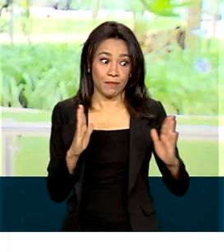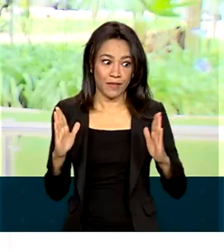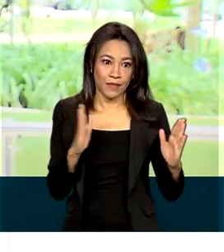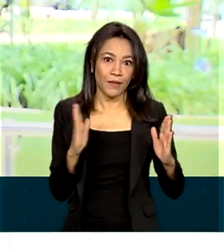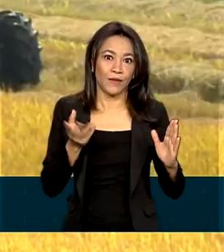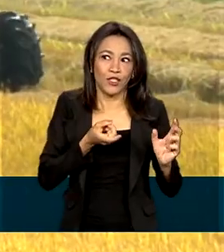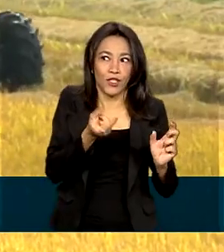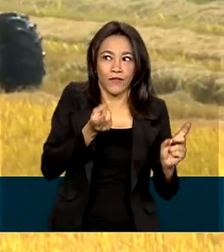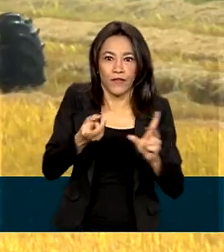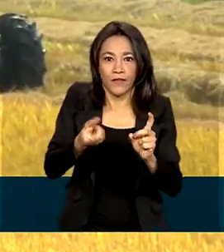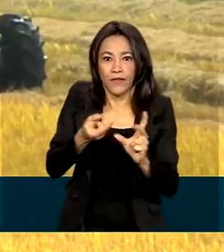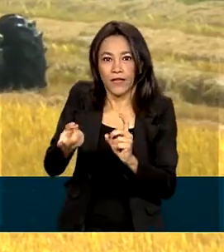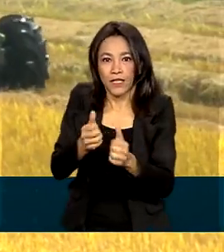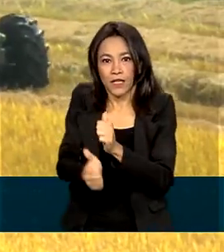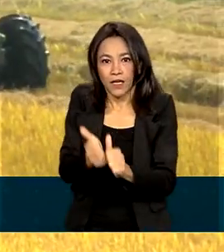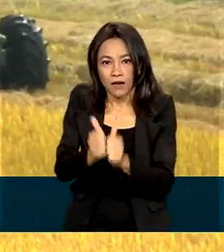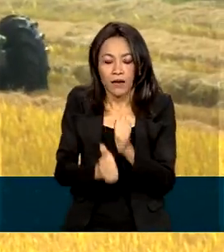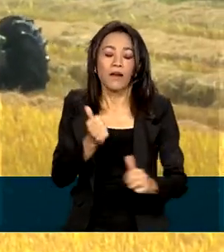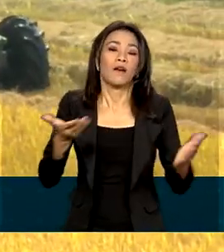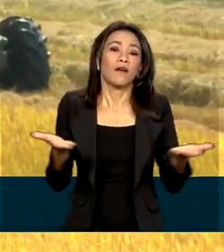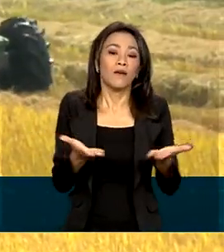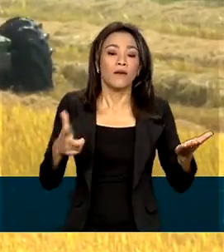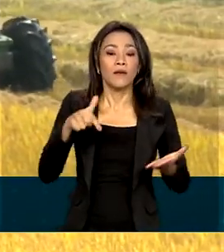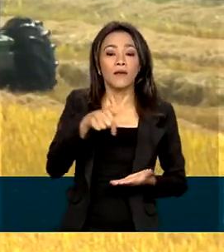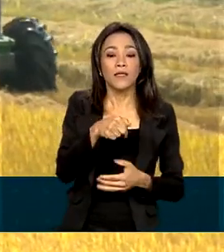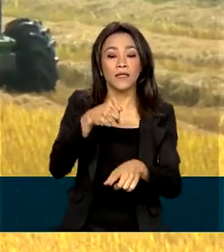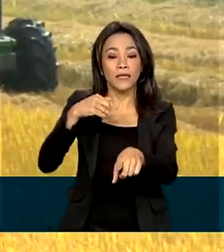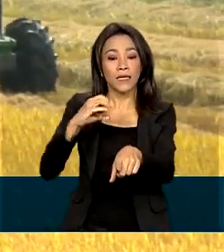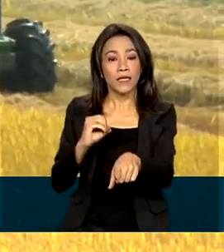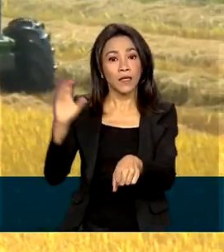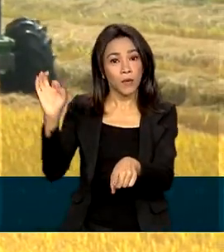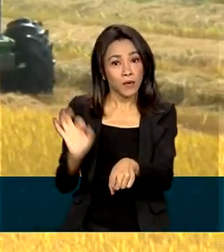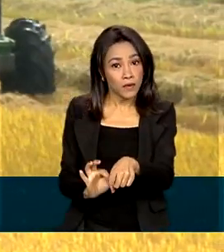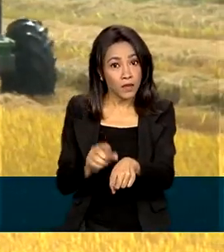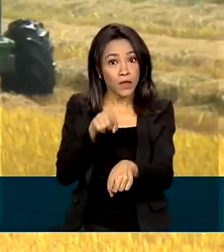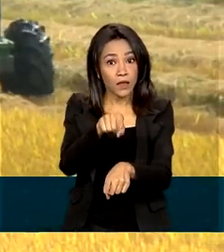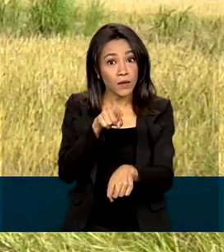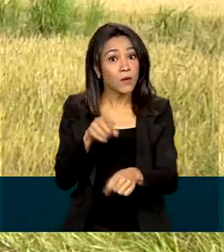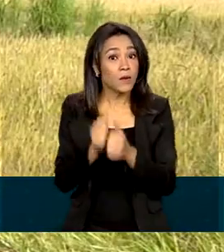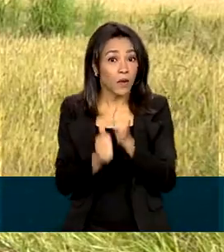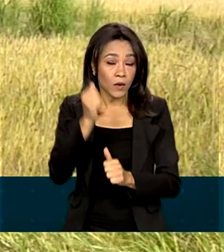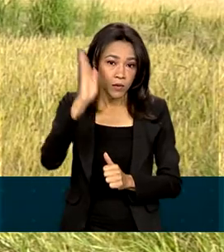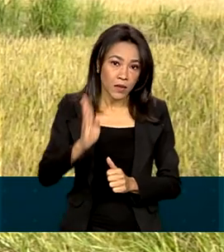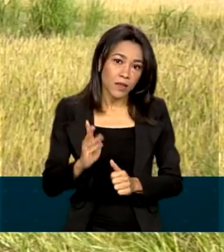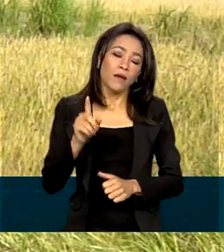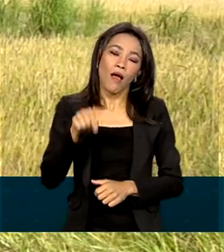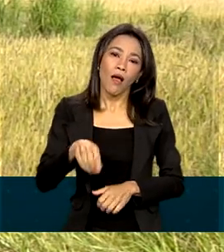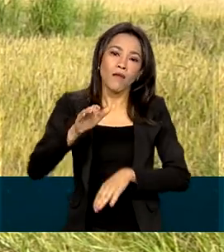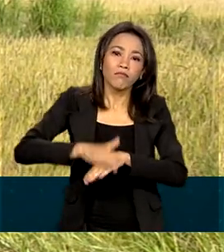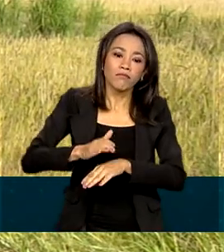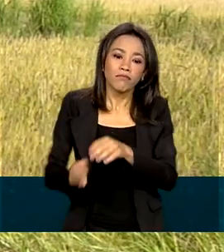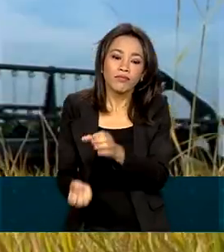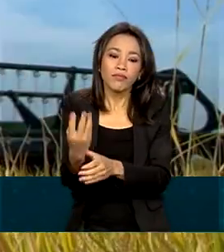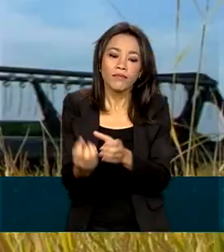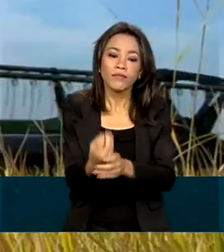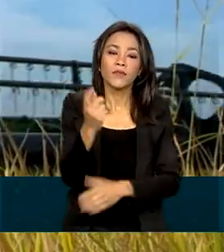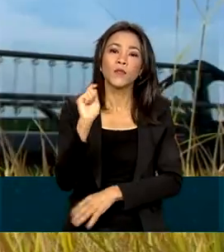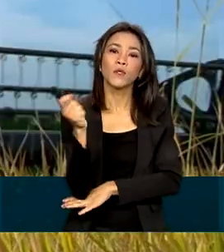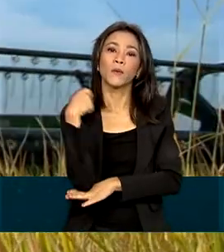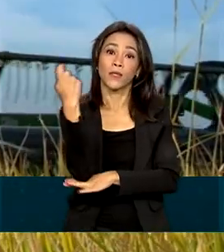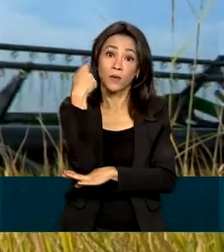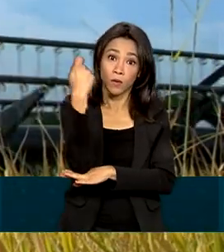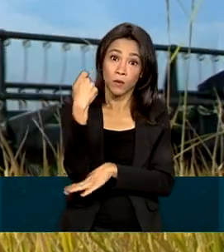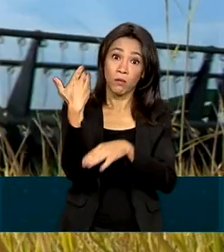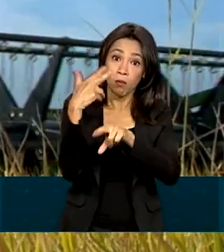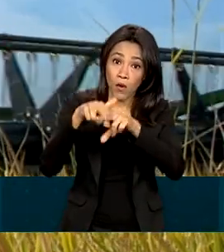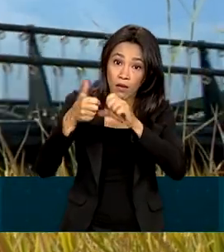no mercado. Hoje, 70% do arroz brasileiro é produzido no Rio Grande do Sul, devido às características do solo. Mas o uso